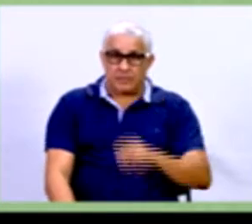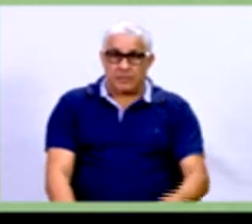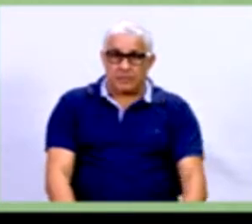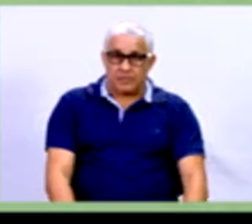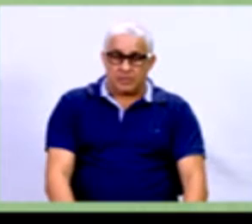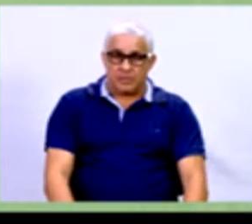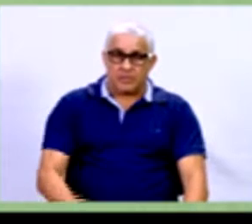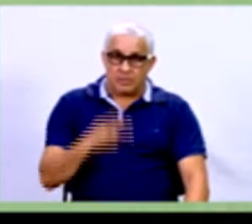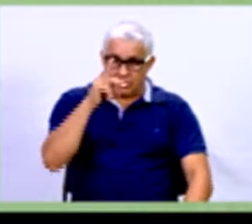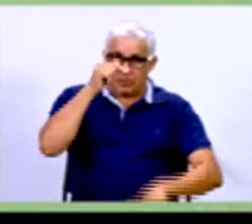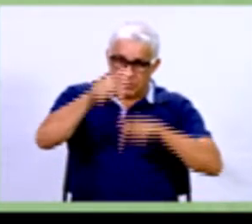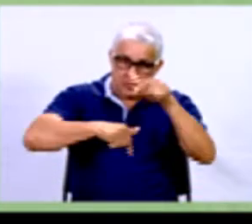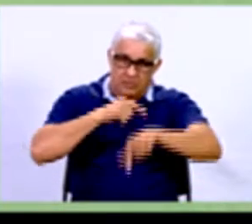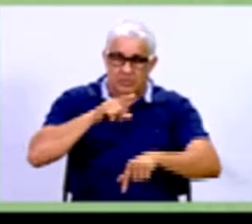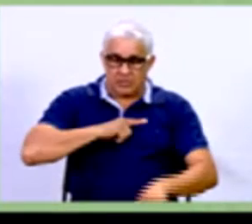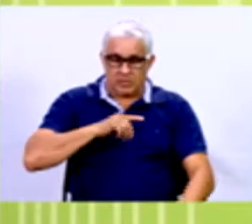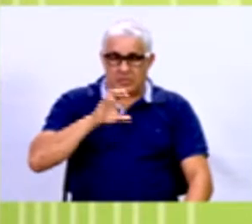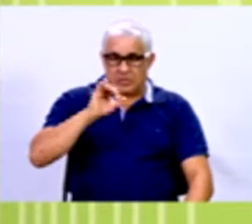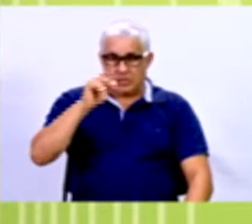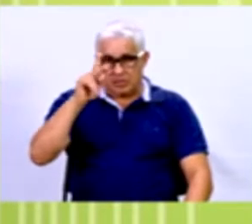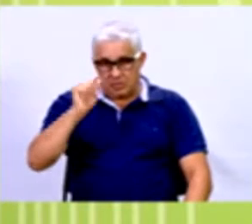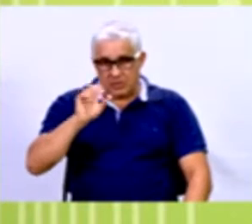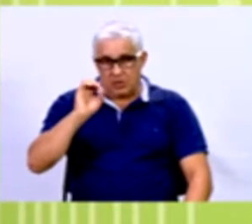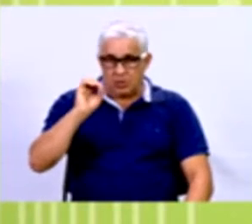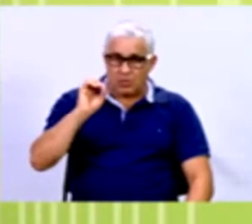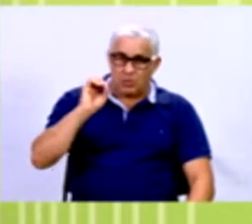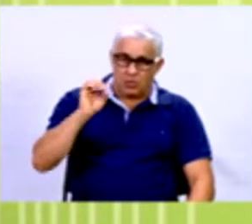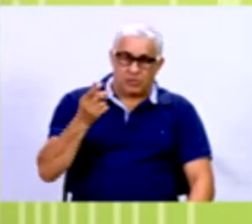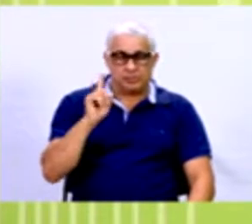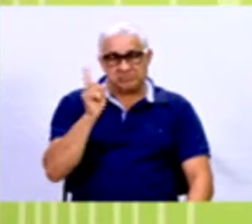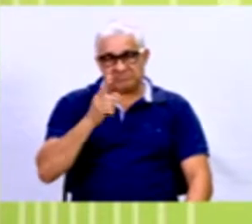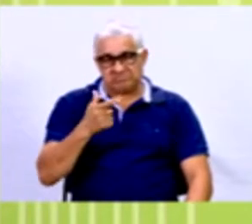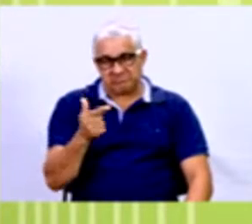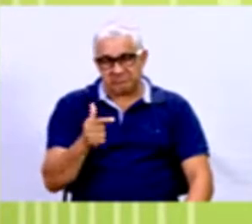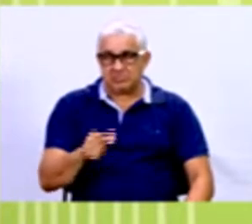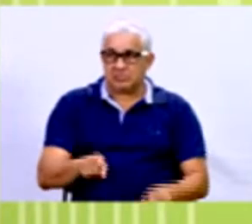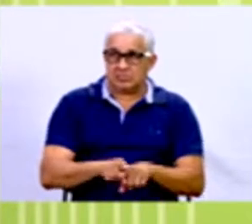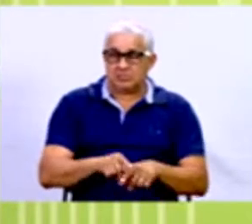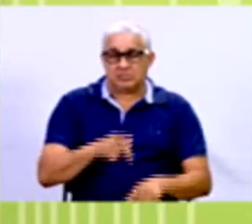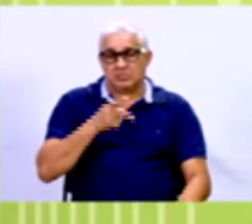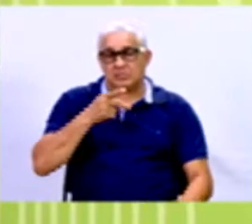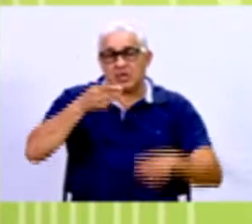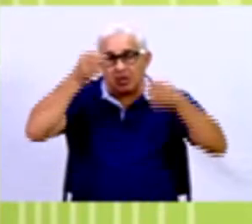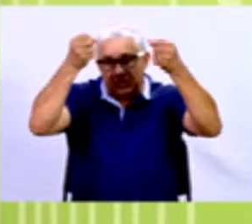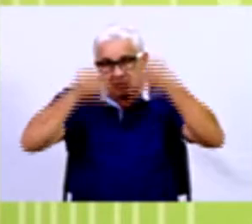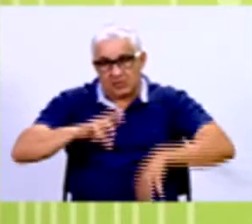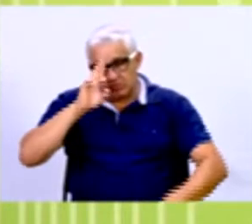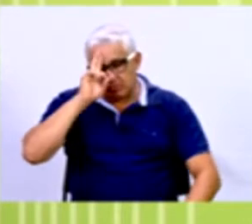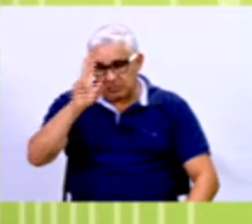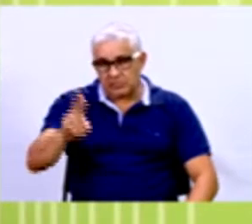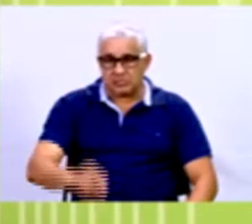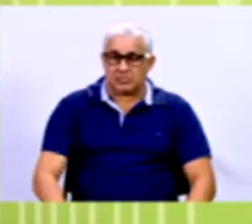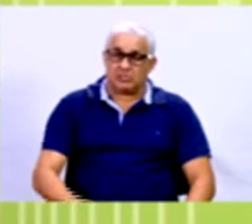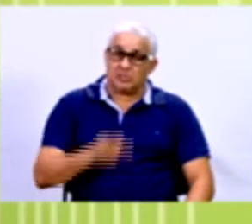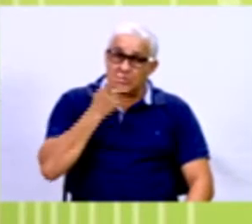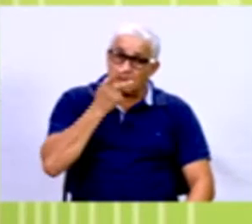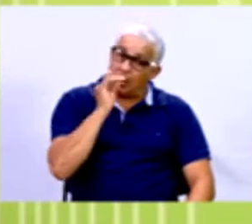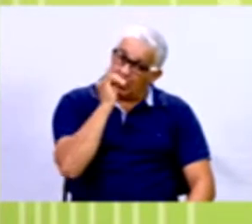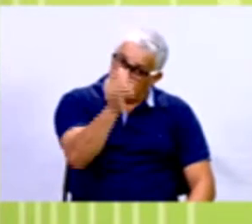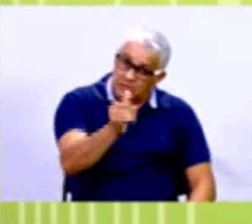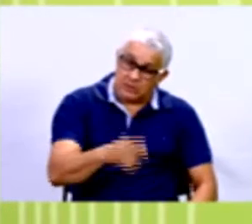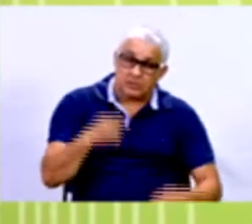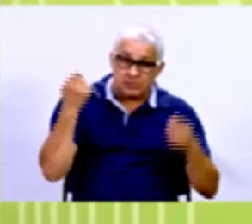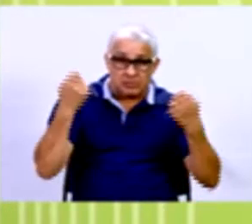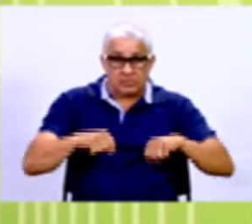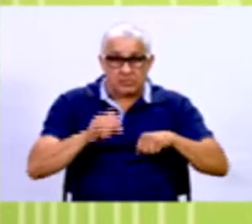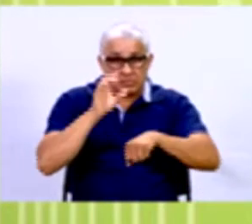no seu trabalho tem CIPA ou não, você chega e você fala com o seu patrão, o seu gerente, enfim. Olha, eu preciso de